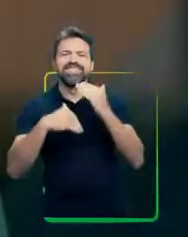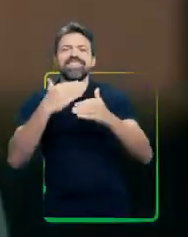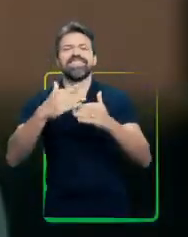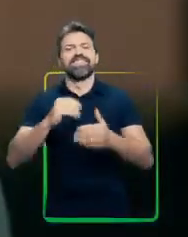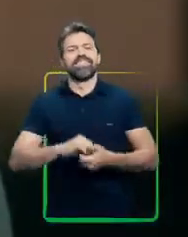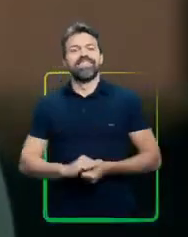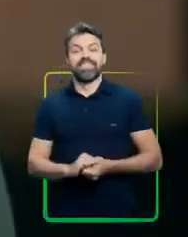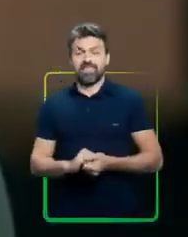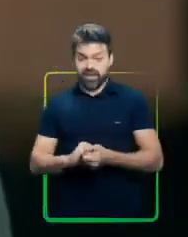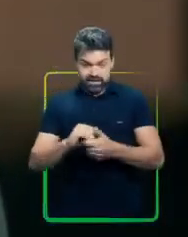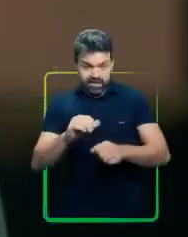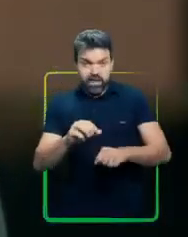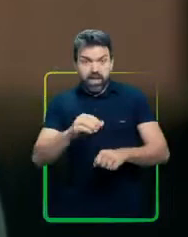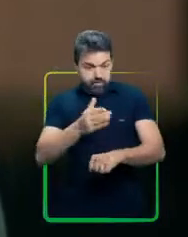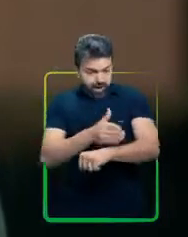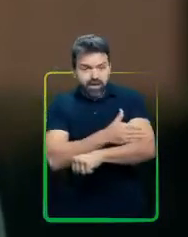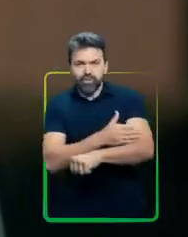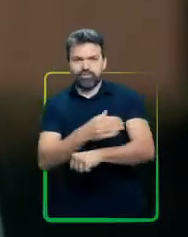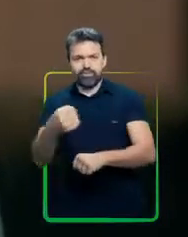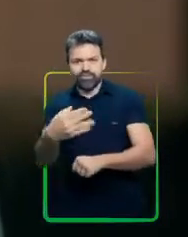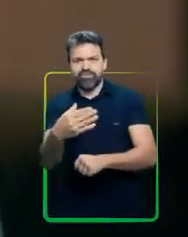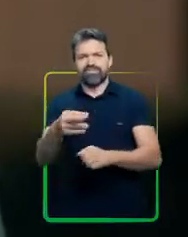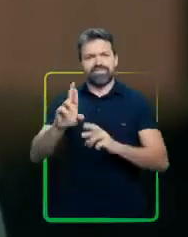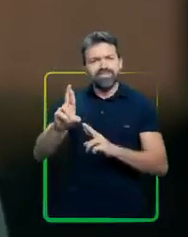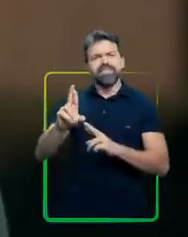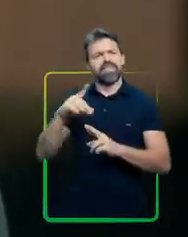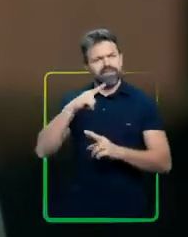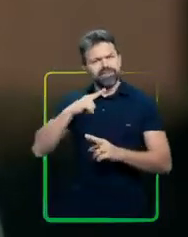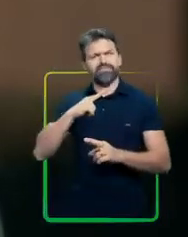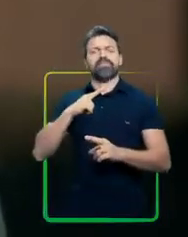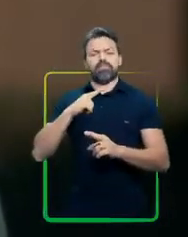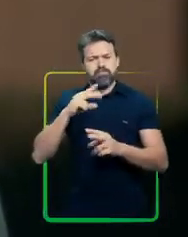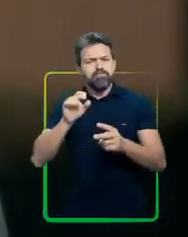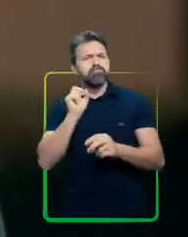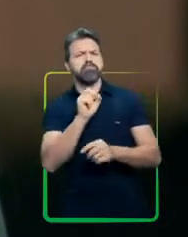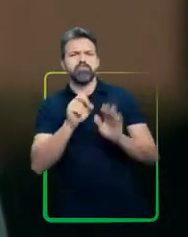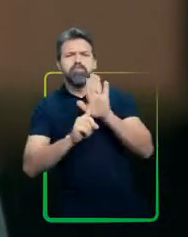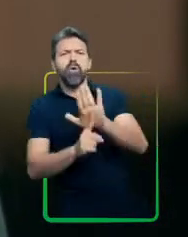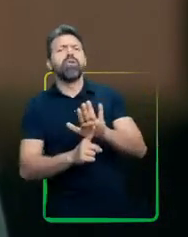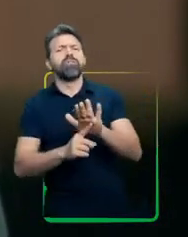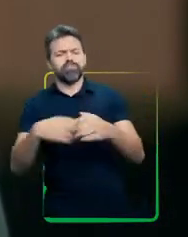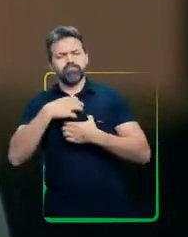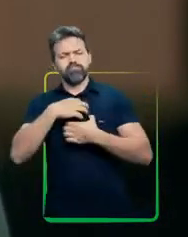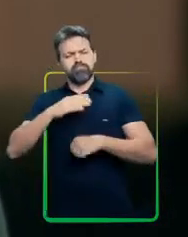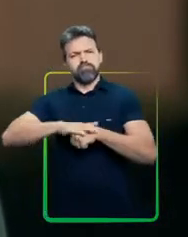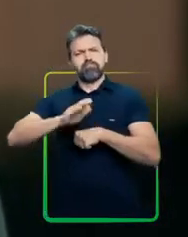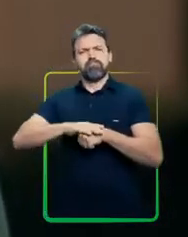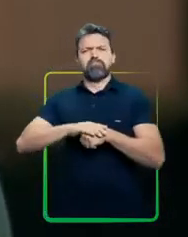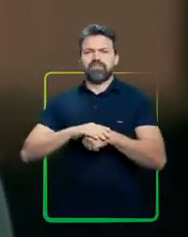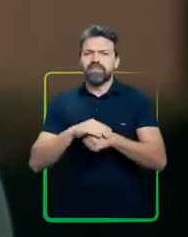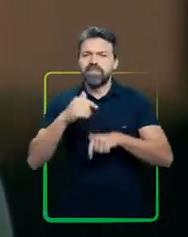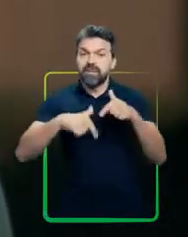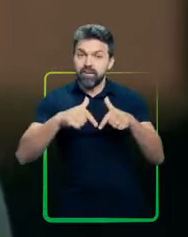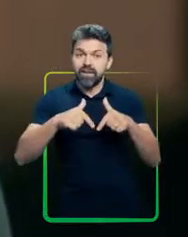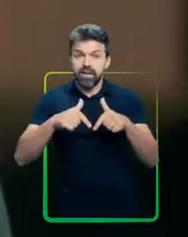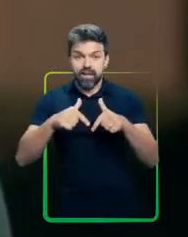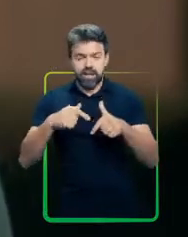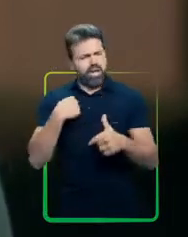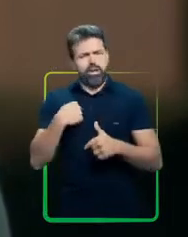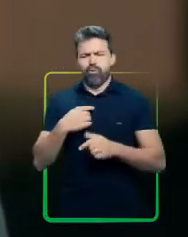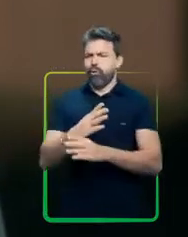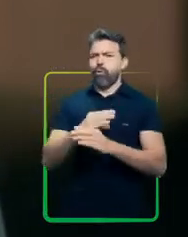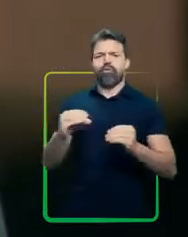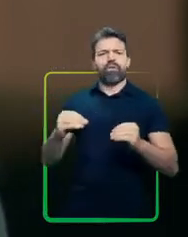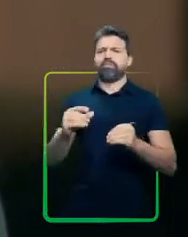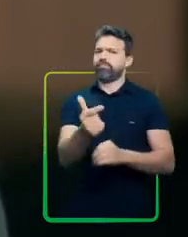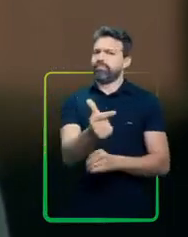A transformação do Nova Esperança mostra um pouco do meu jeito de trabalhar. Eu não me conformo